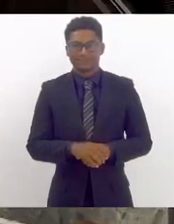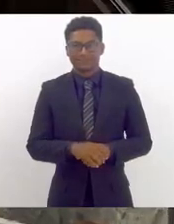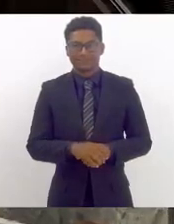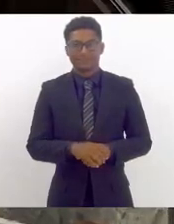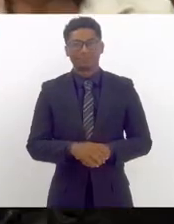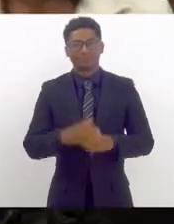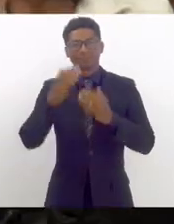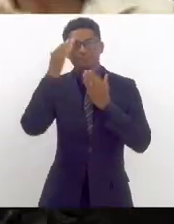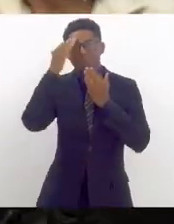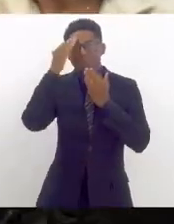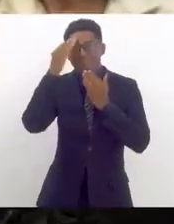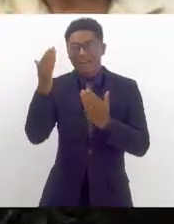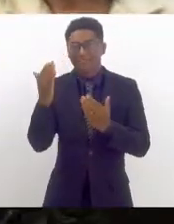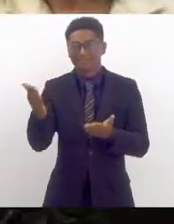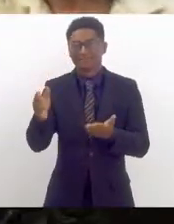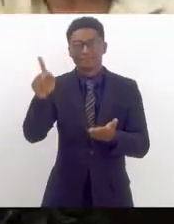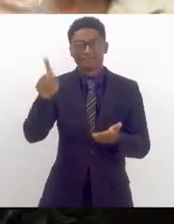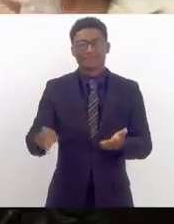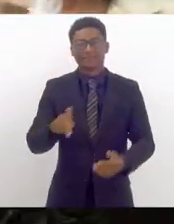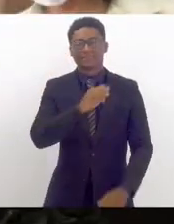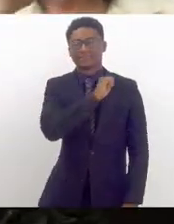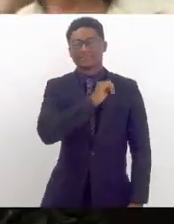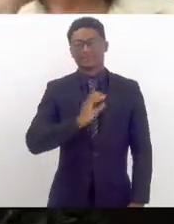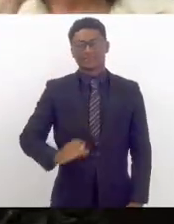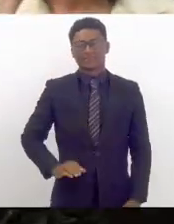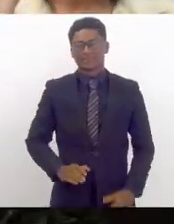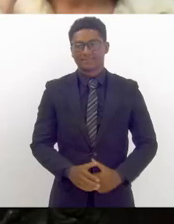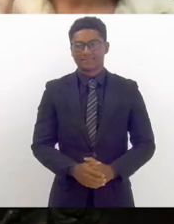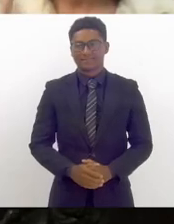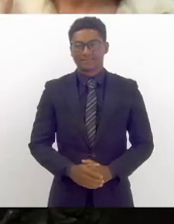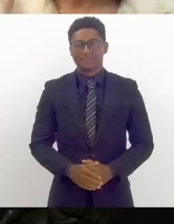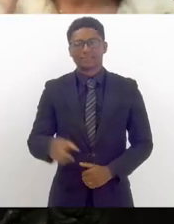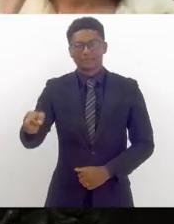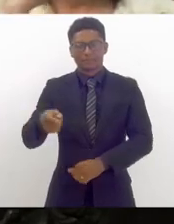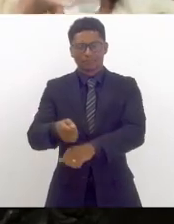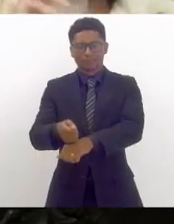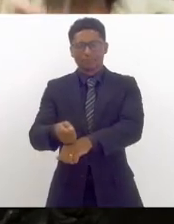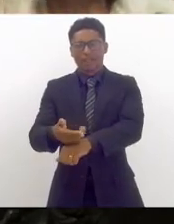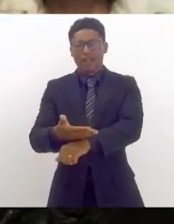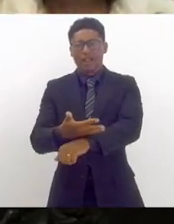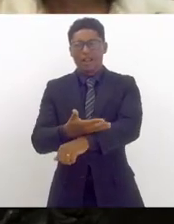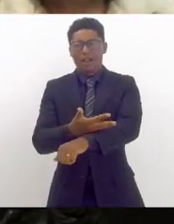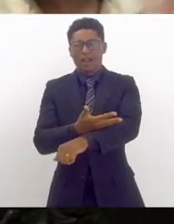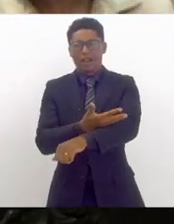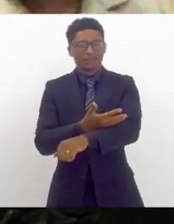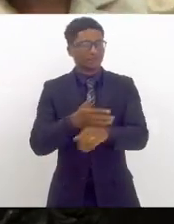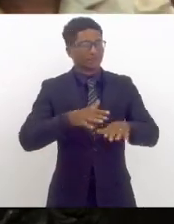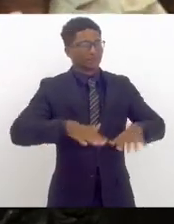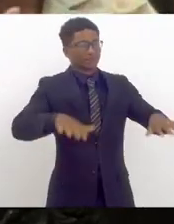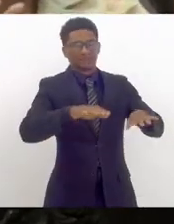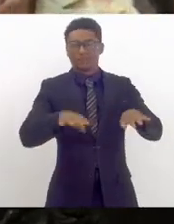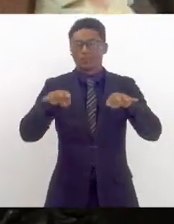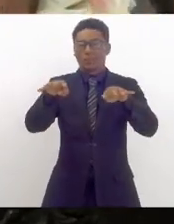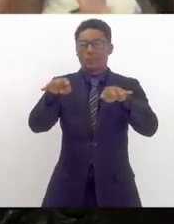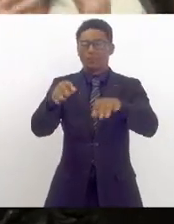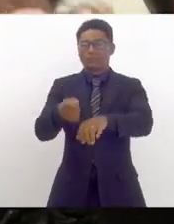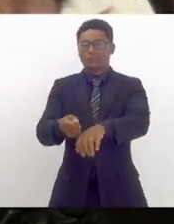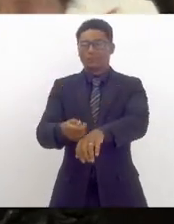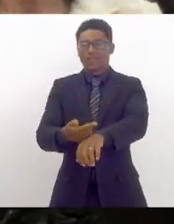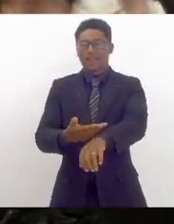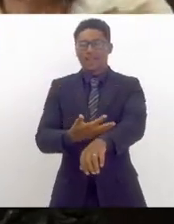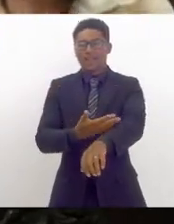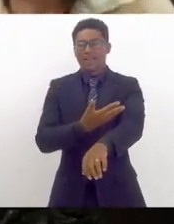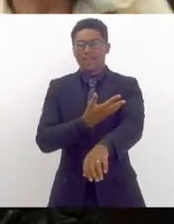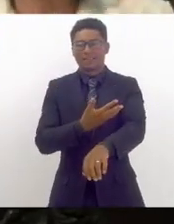Obrigado, presidente André Ciliano. Você se emocionou muito e, ao se emocionar, nos emocionou a todos. Você